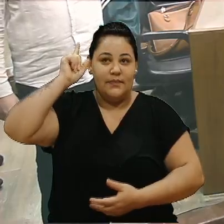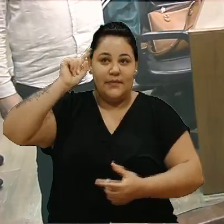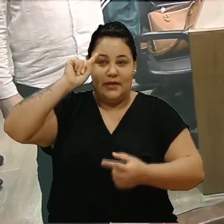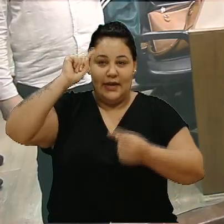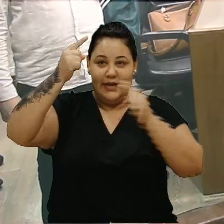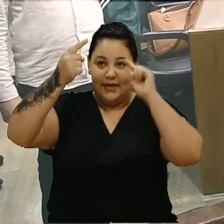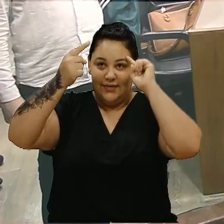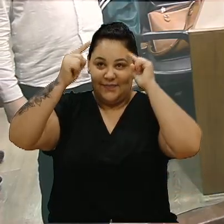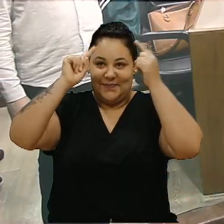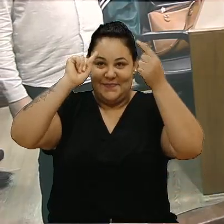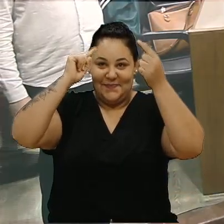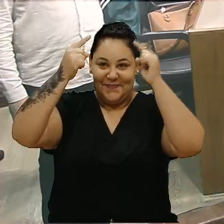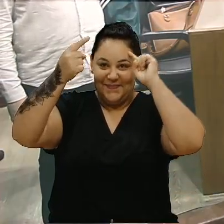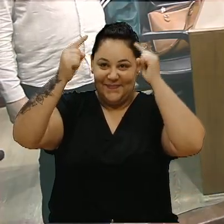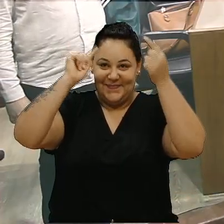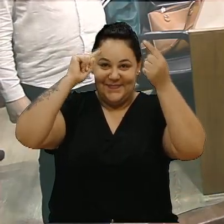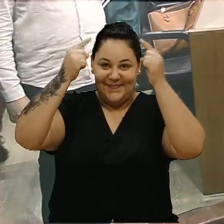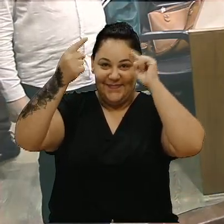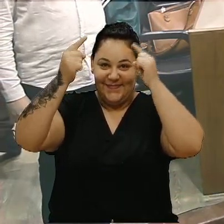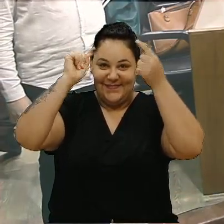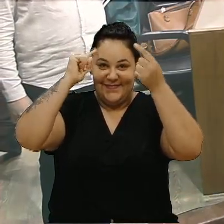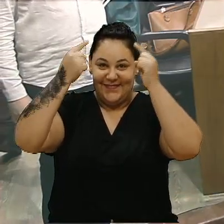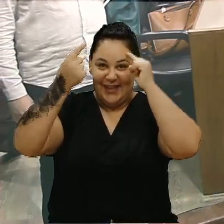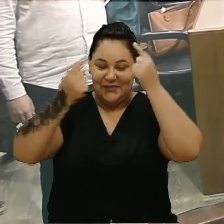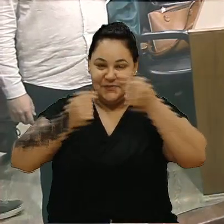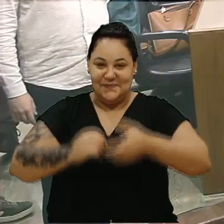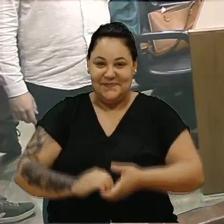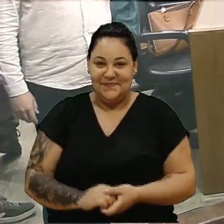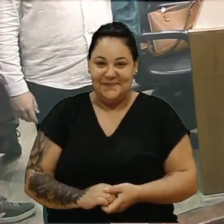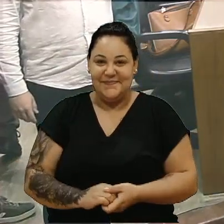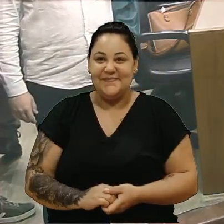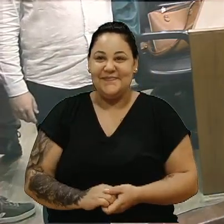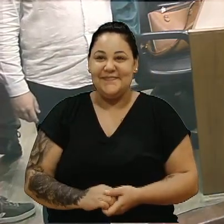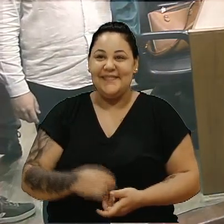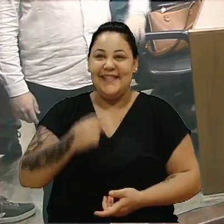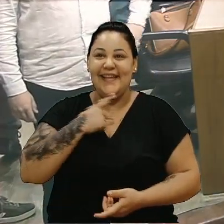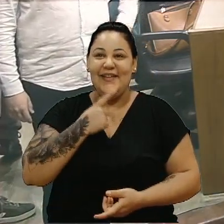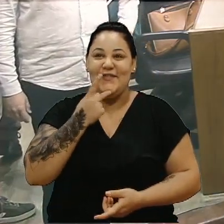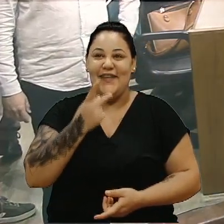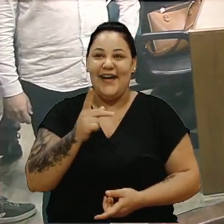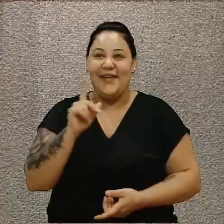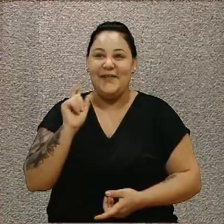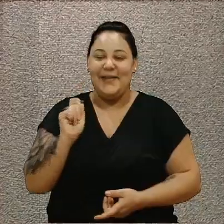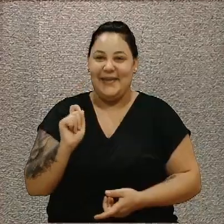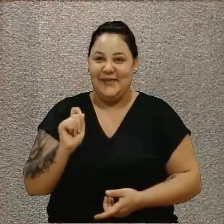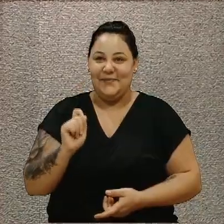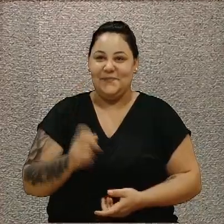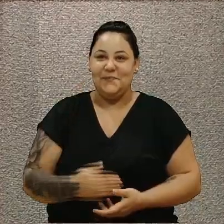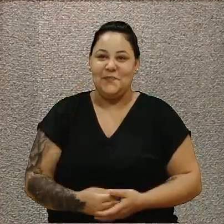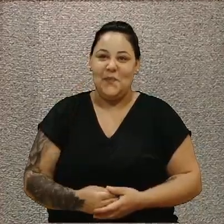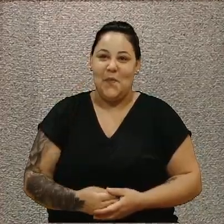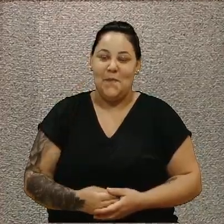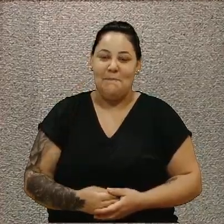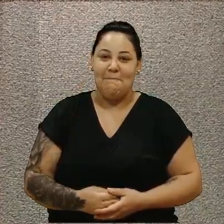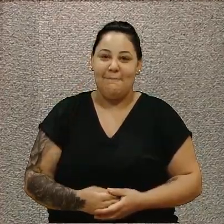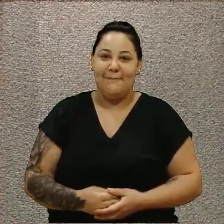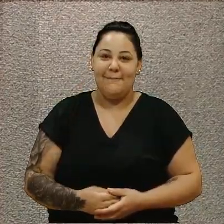criatividade. Eu diria que os nossos